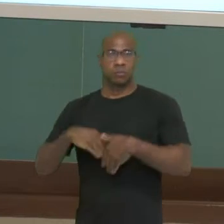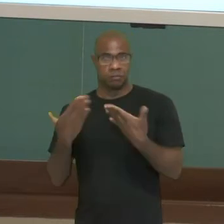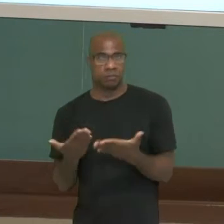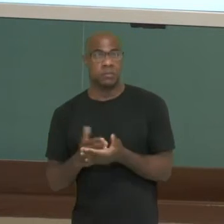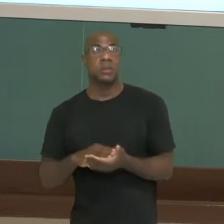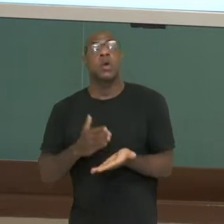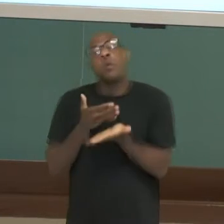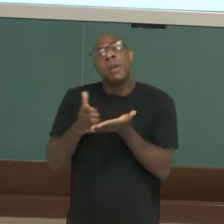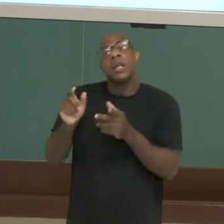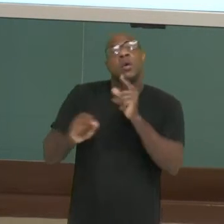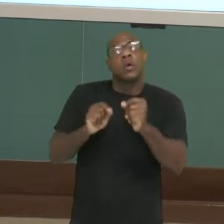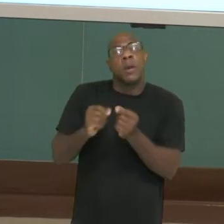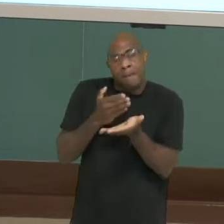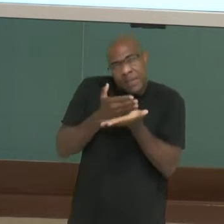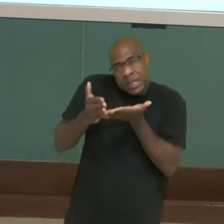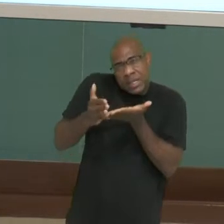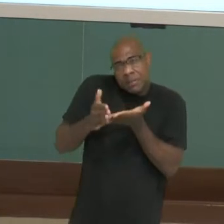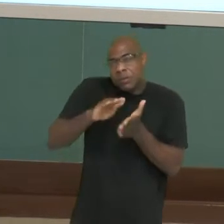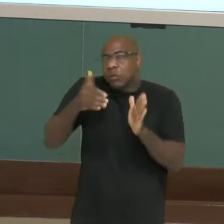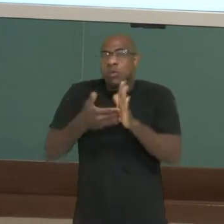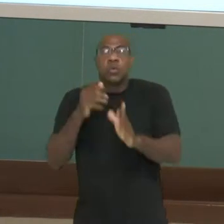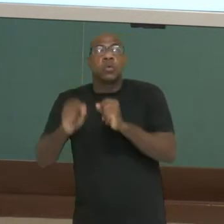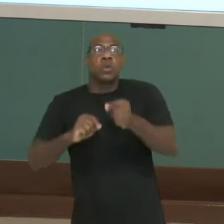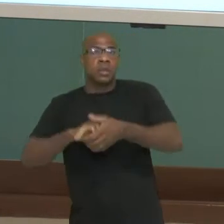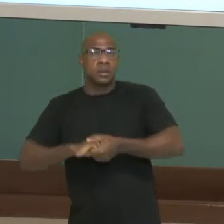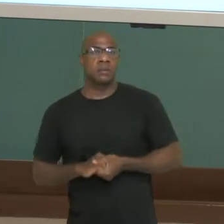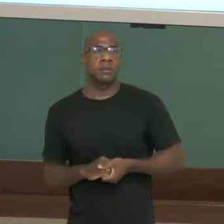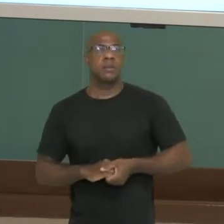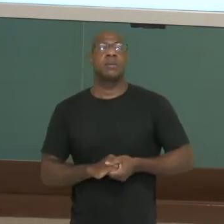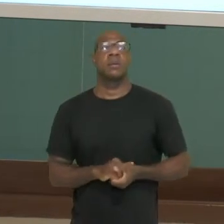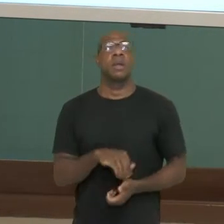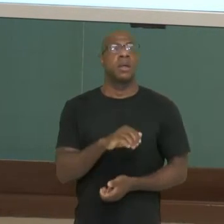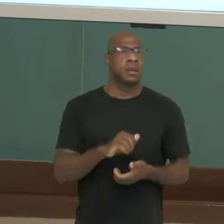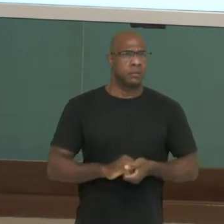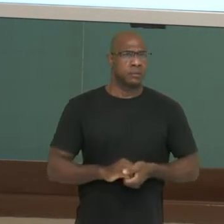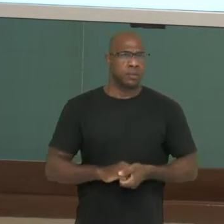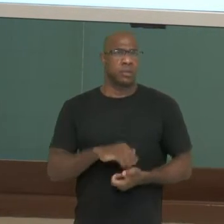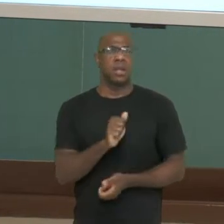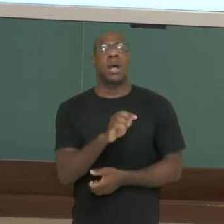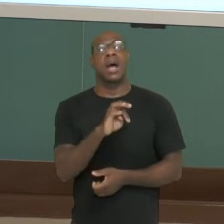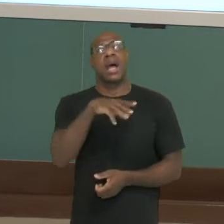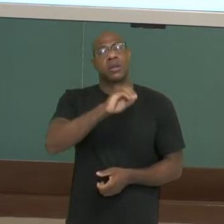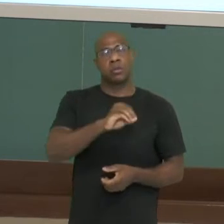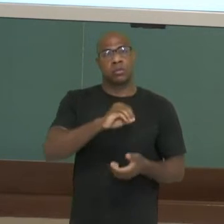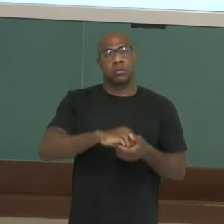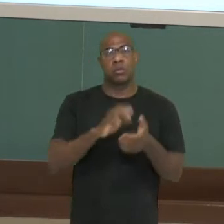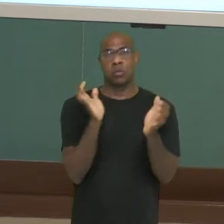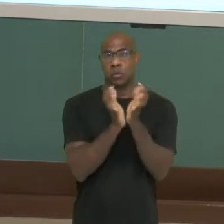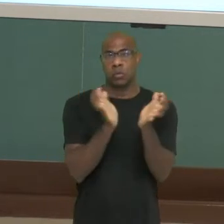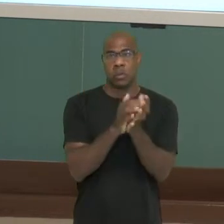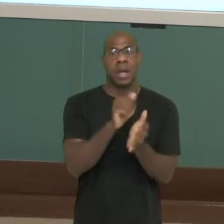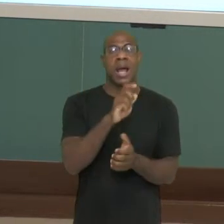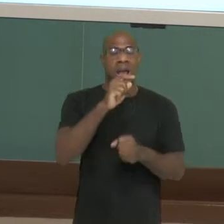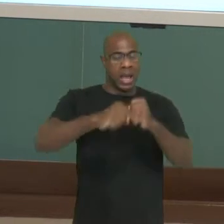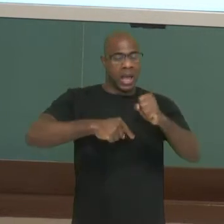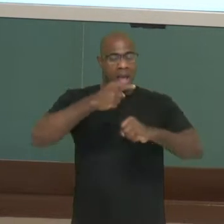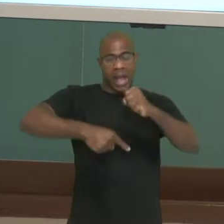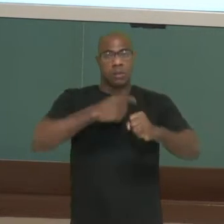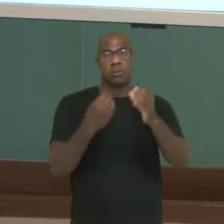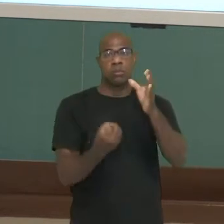começam, então, o princípio de tudo está nos átomos. Um conjunto de átomos